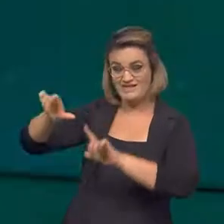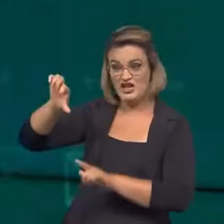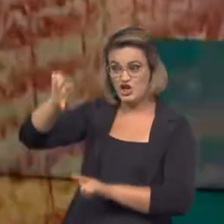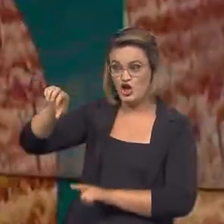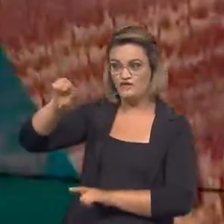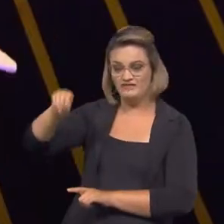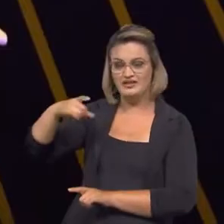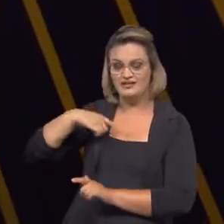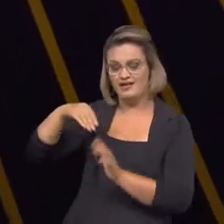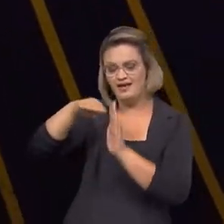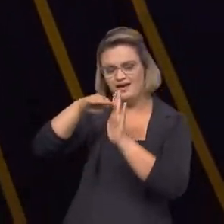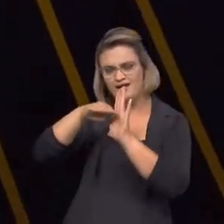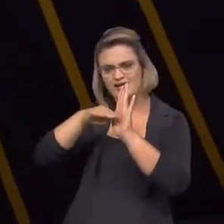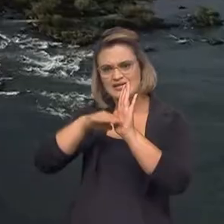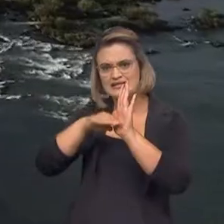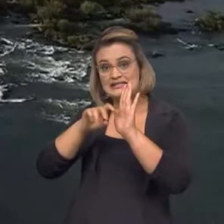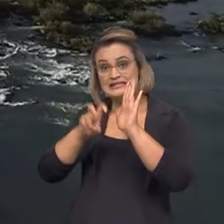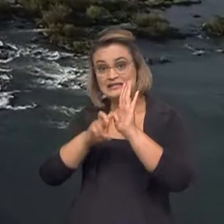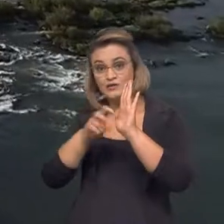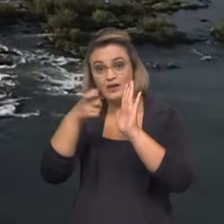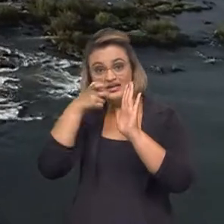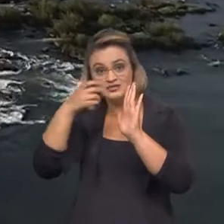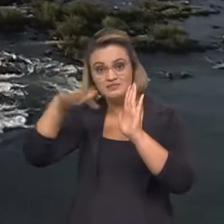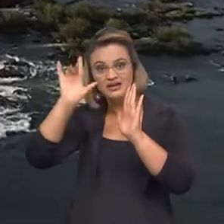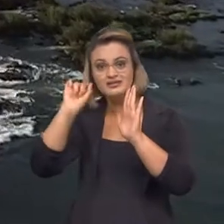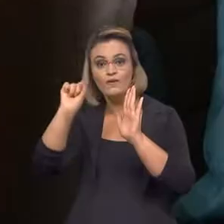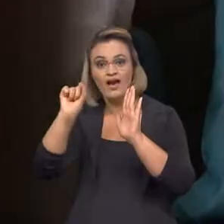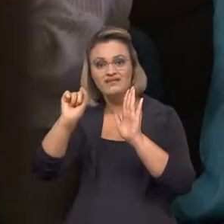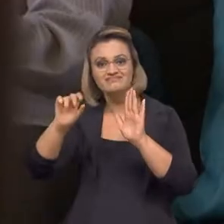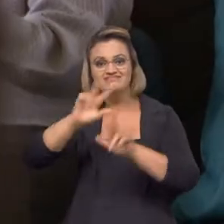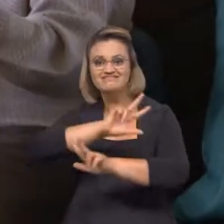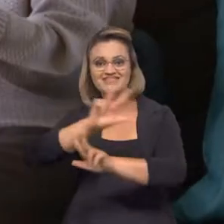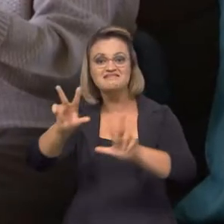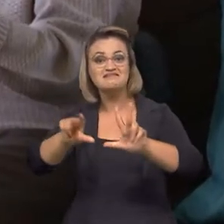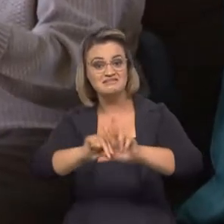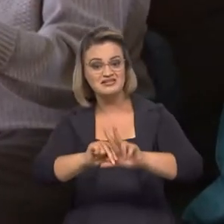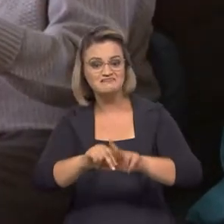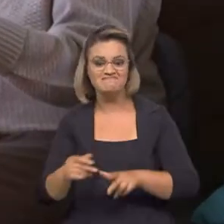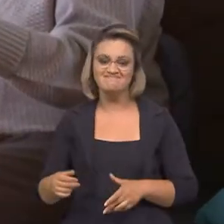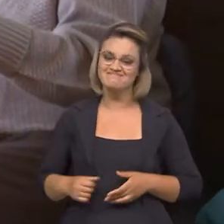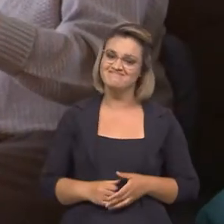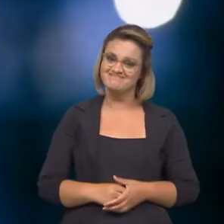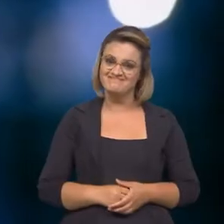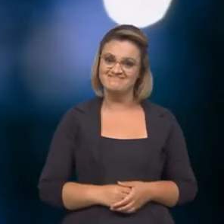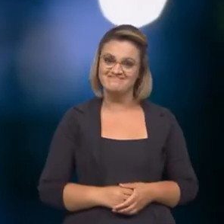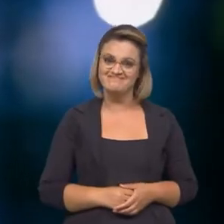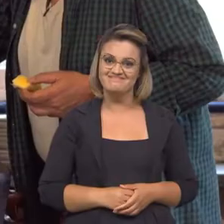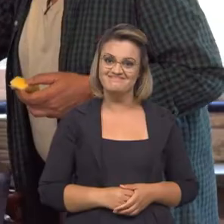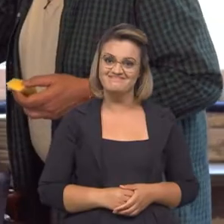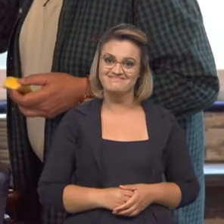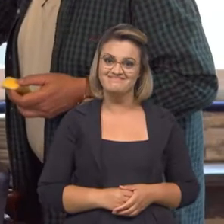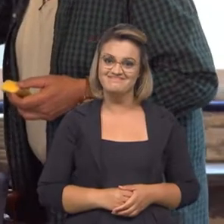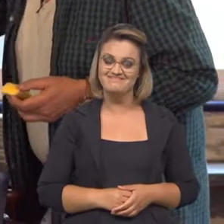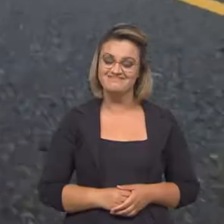Somos número 5 entre as 90 emissoras analisadas pelo Painel Nacional de Televisão.